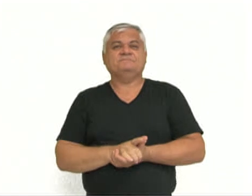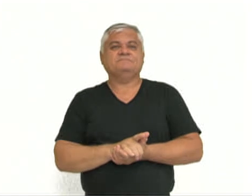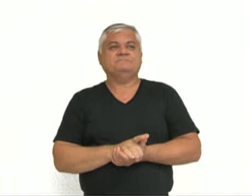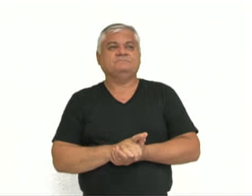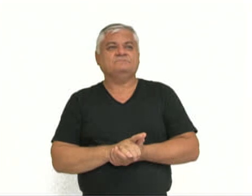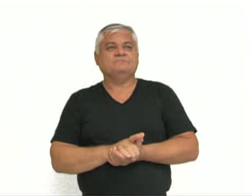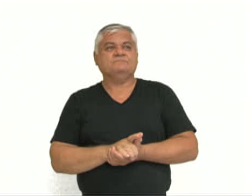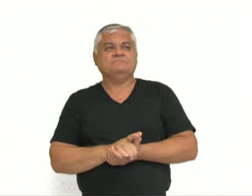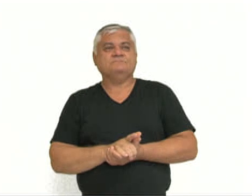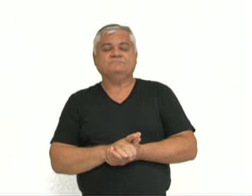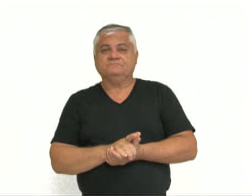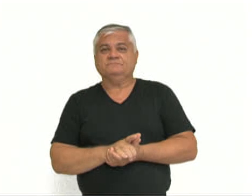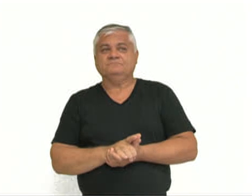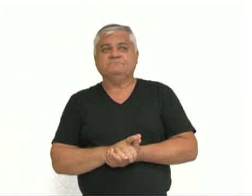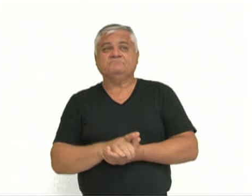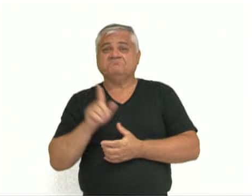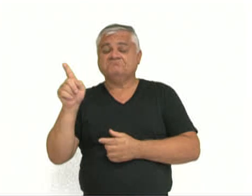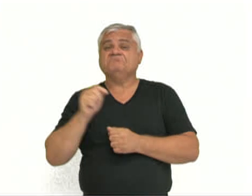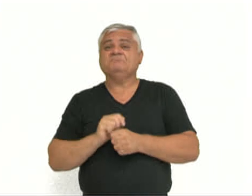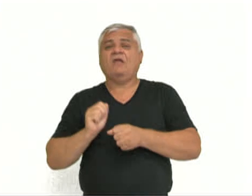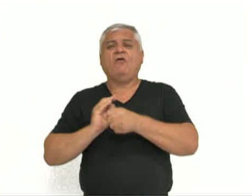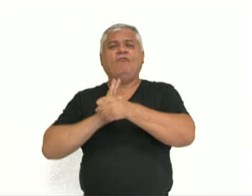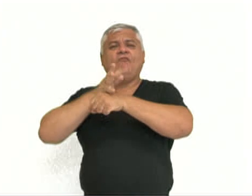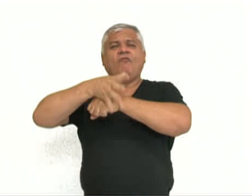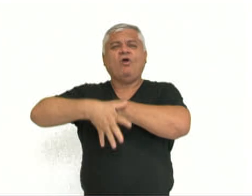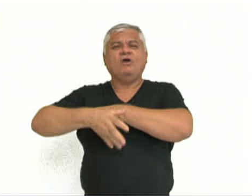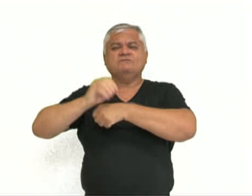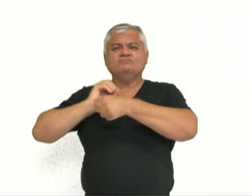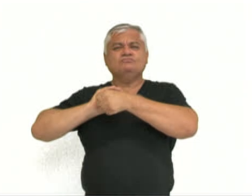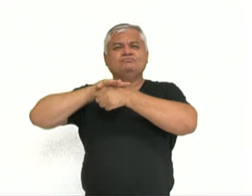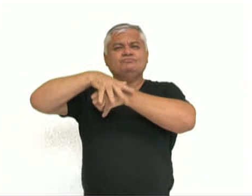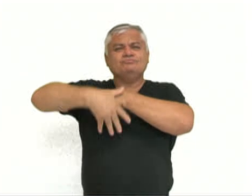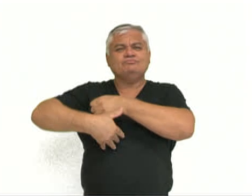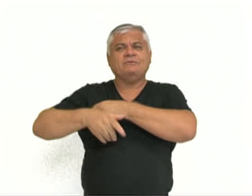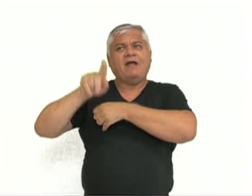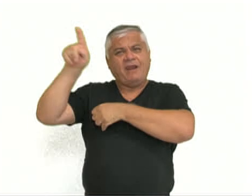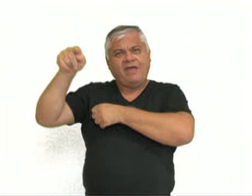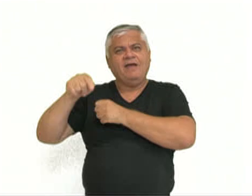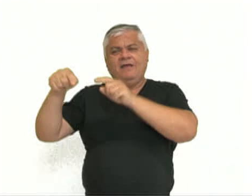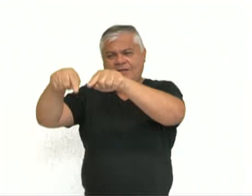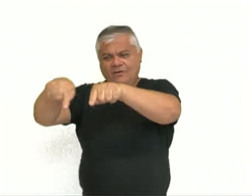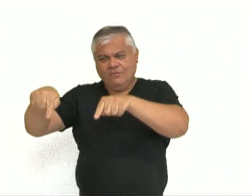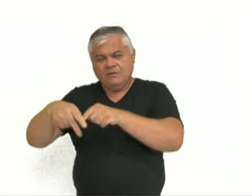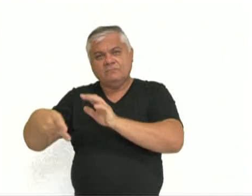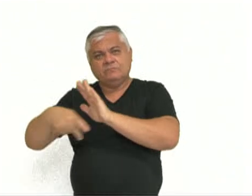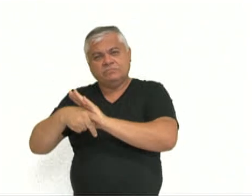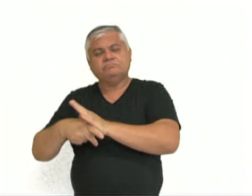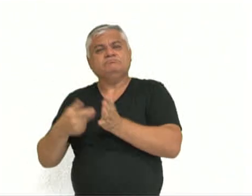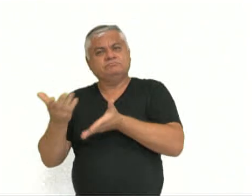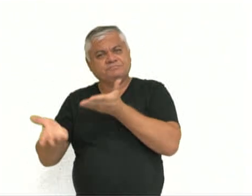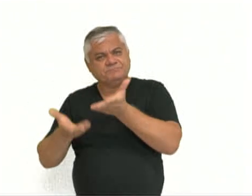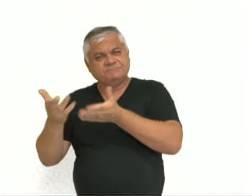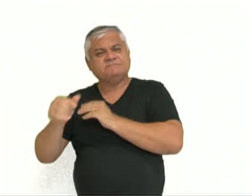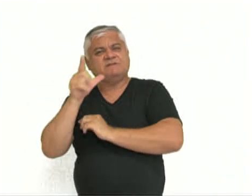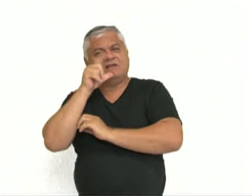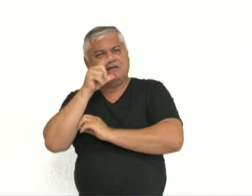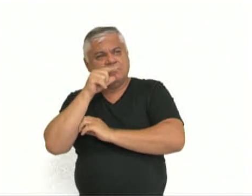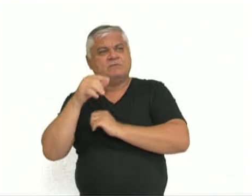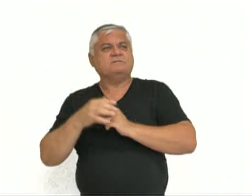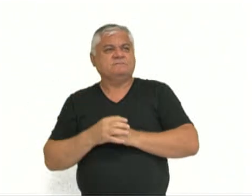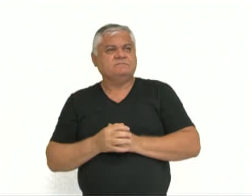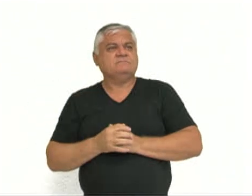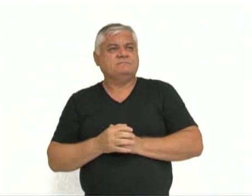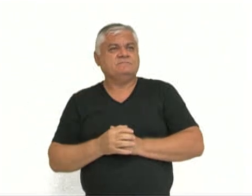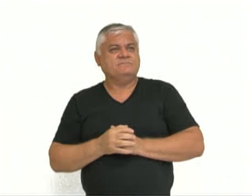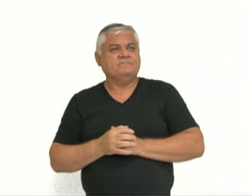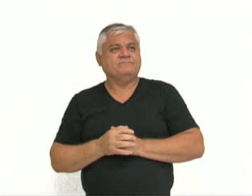vocês. Aqui eu tenho a estação de tratamento de Foz do Iguaçu. Eu coloquei ali